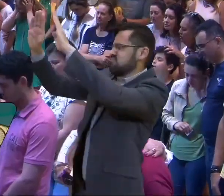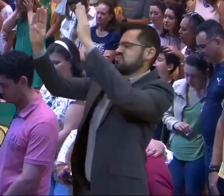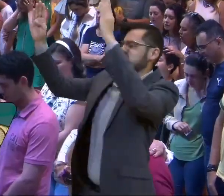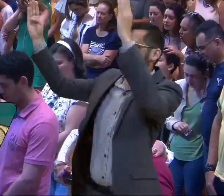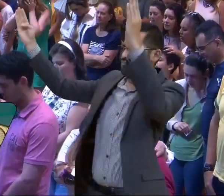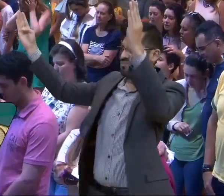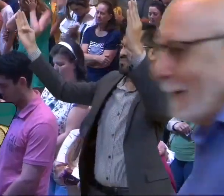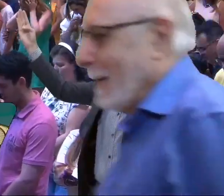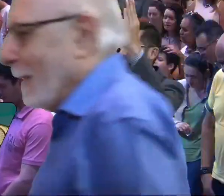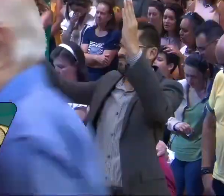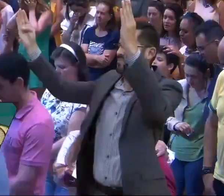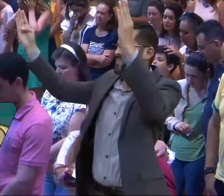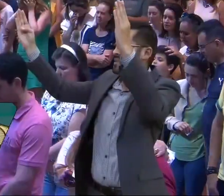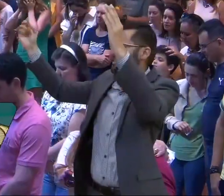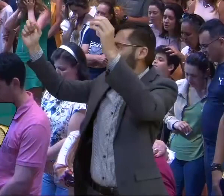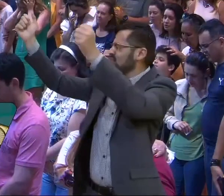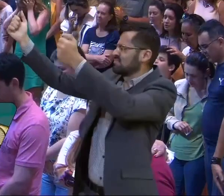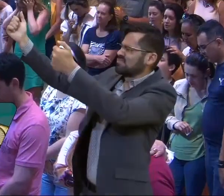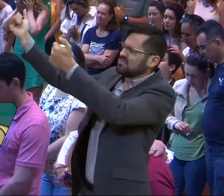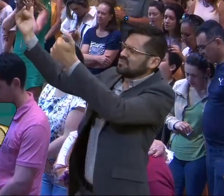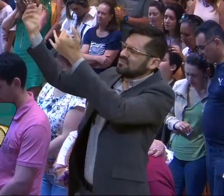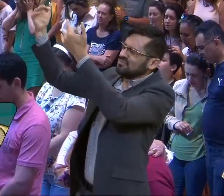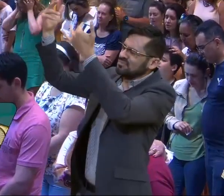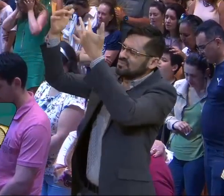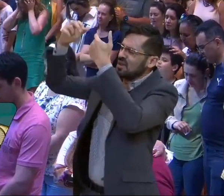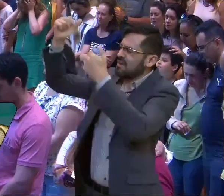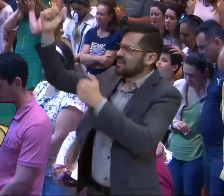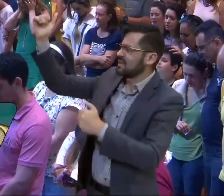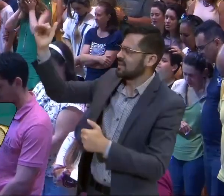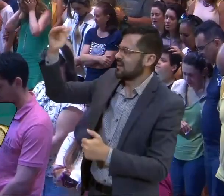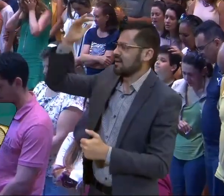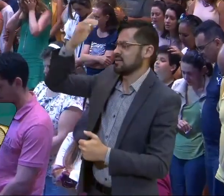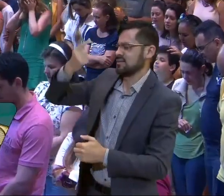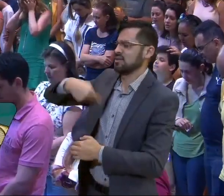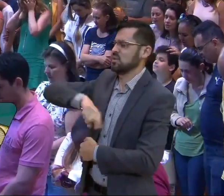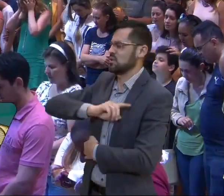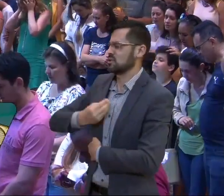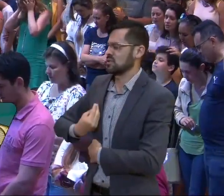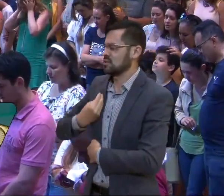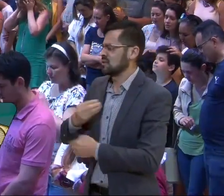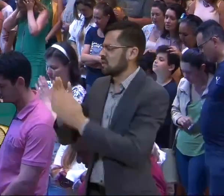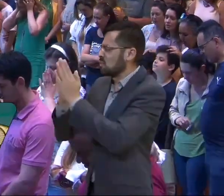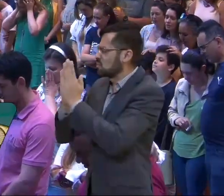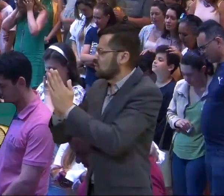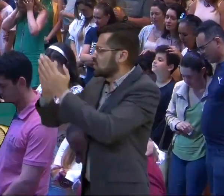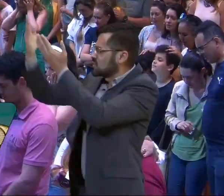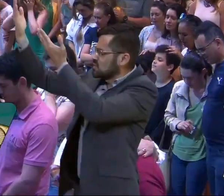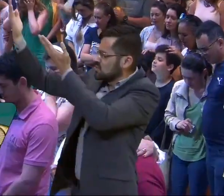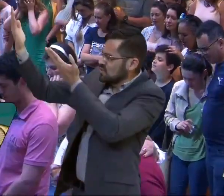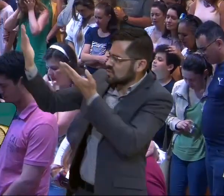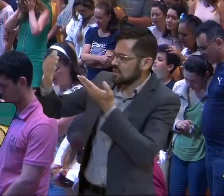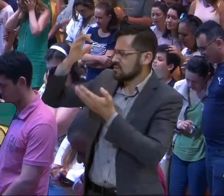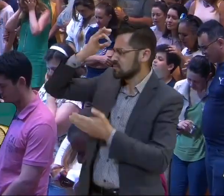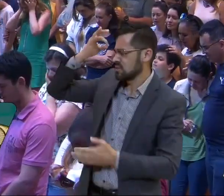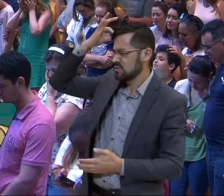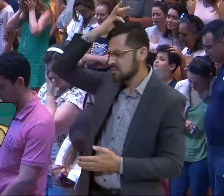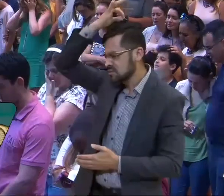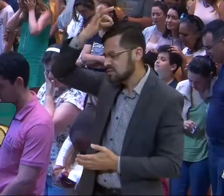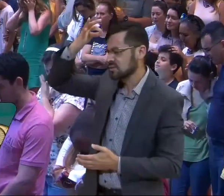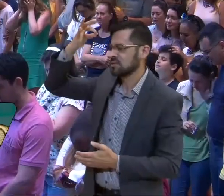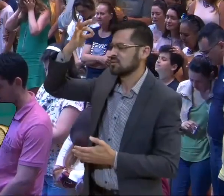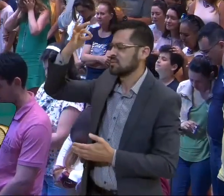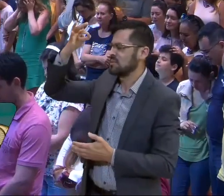nós e o Senhor derrame graça sobre a nossa vida. Então vem, ó Espírito, e derrama a tua